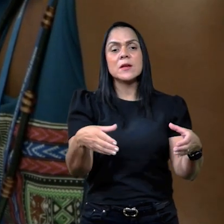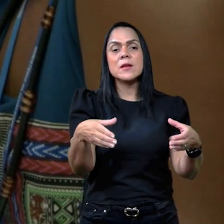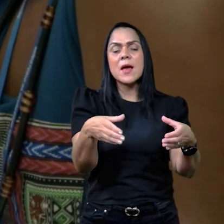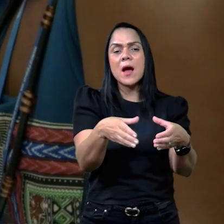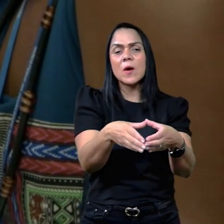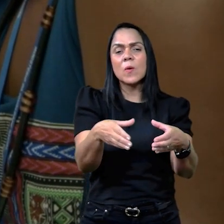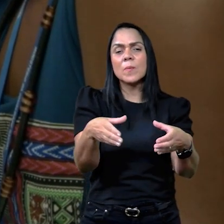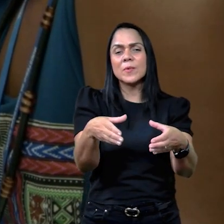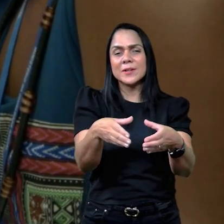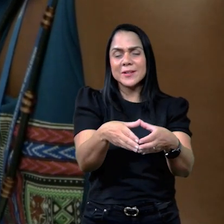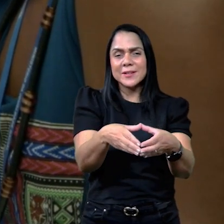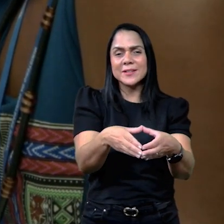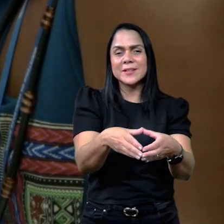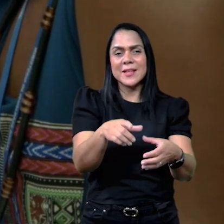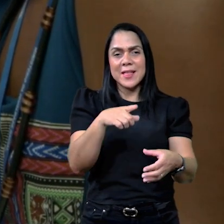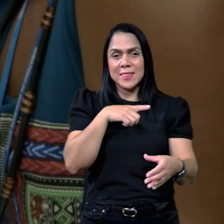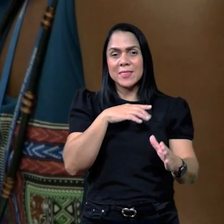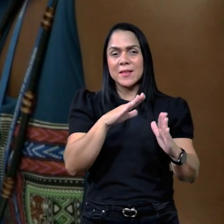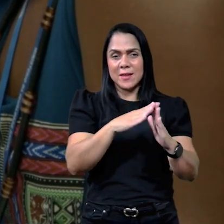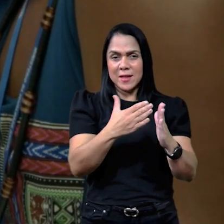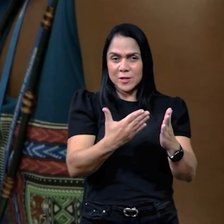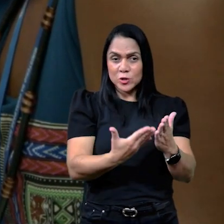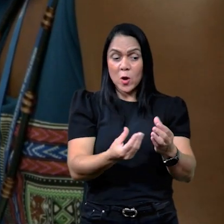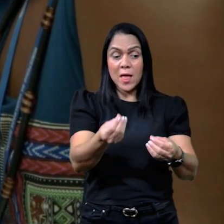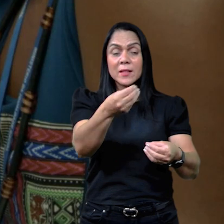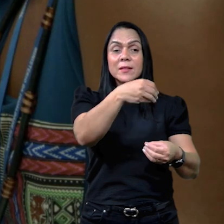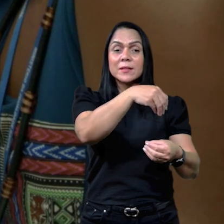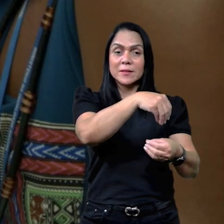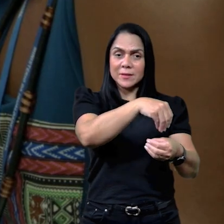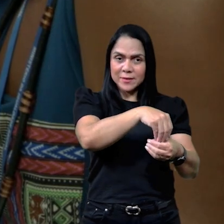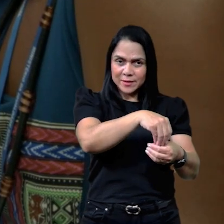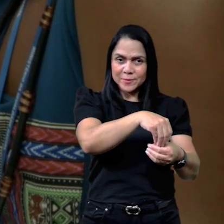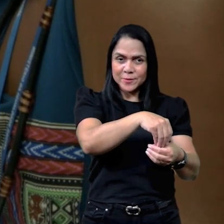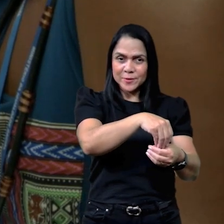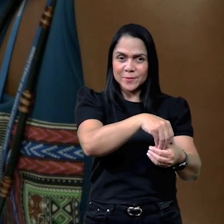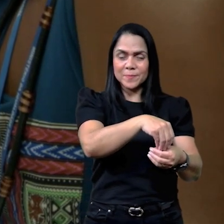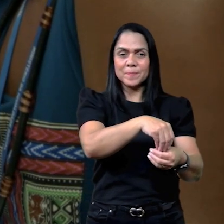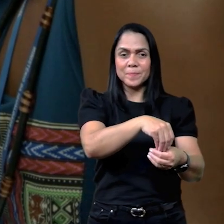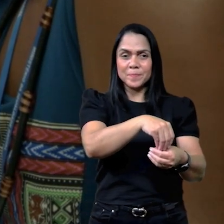comunidades, muitas delas têm a escola na comunidade.